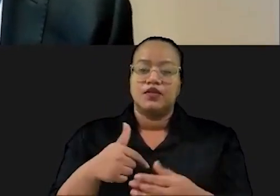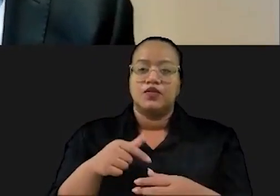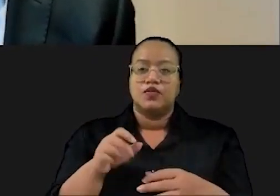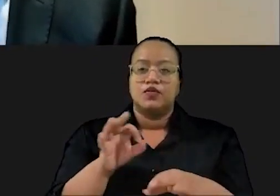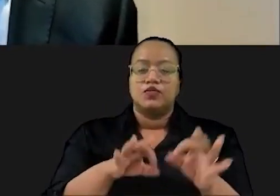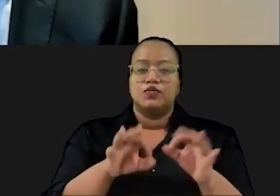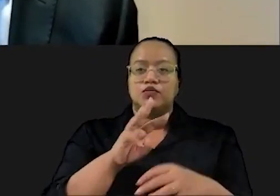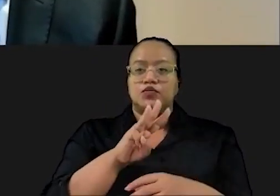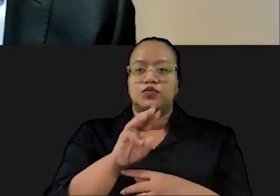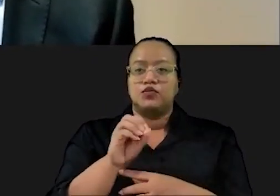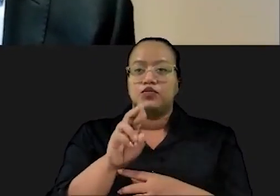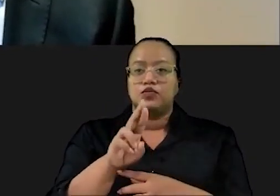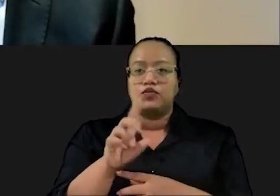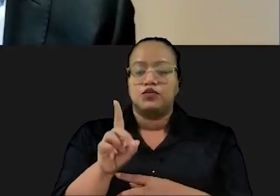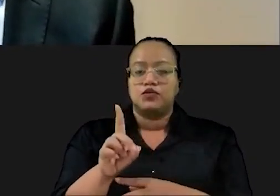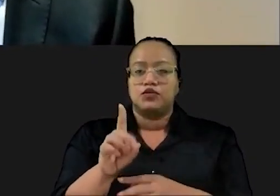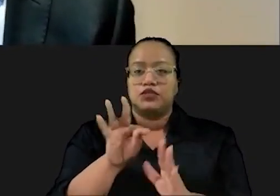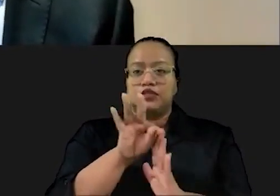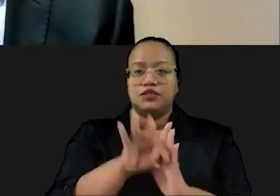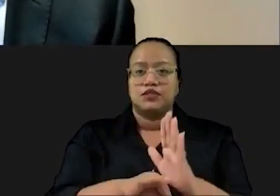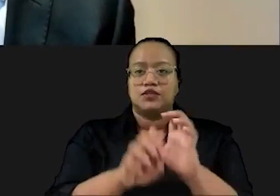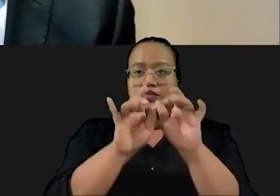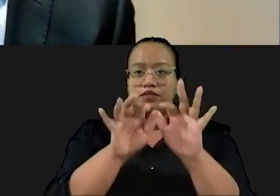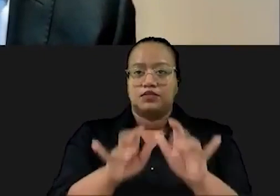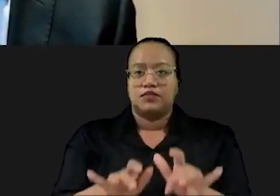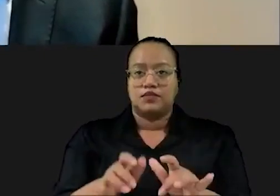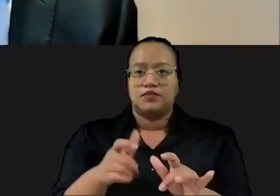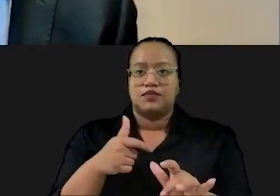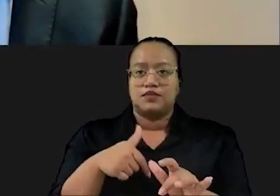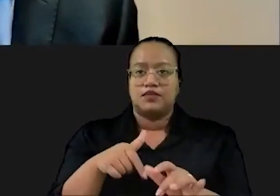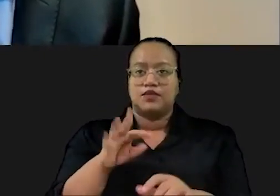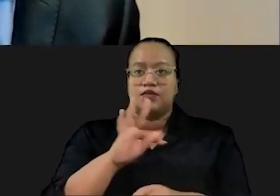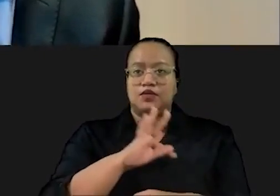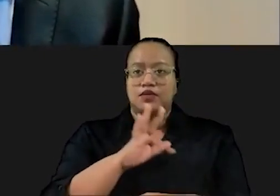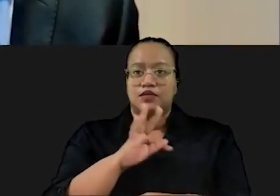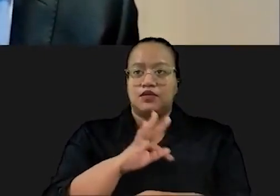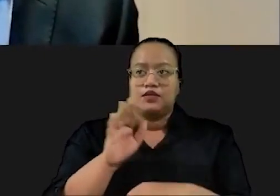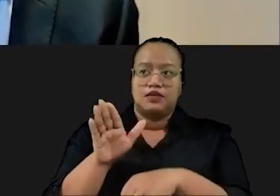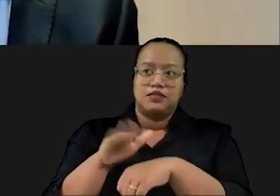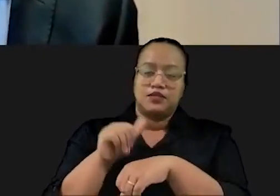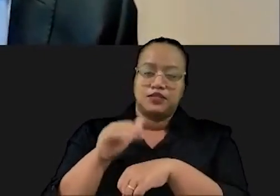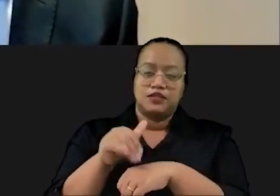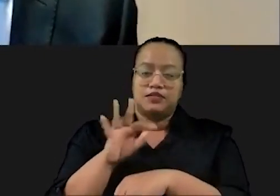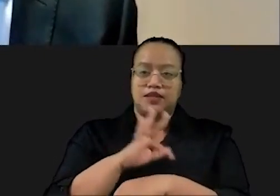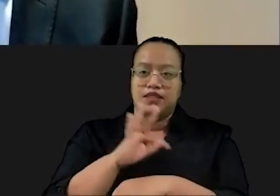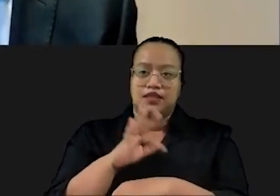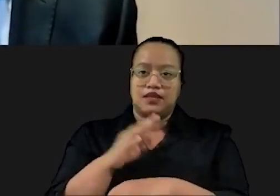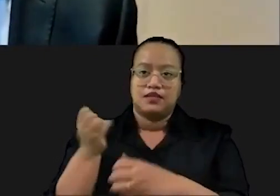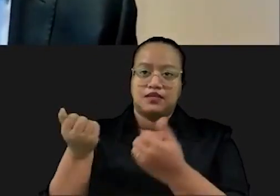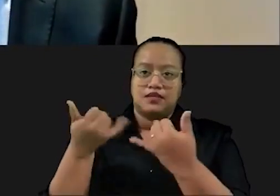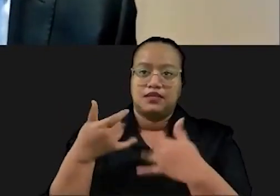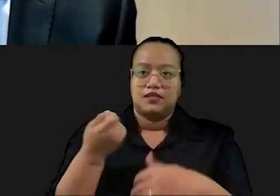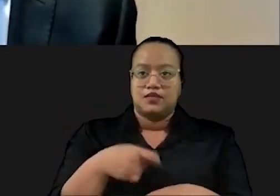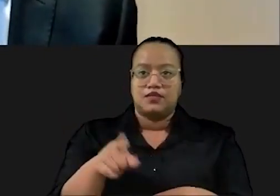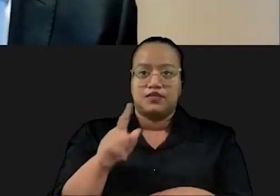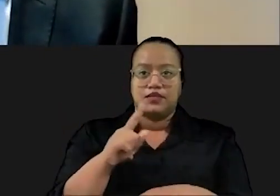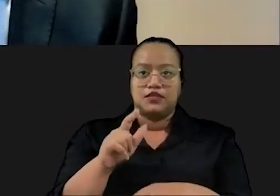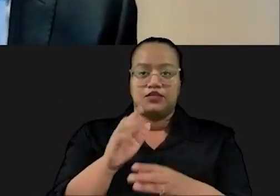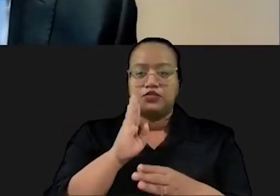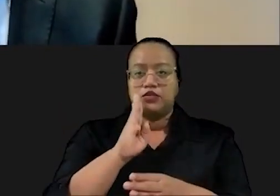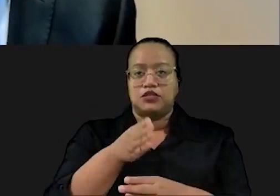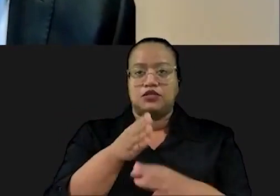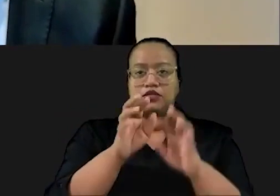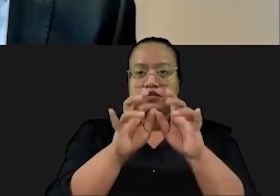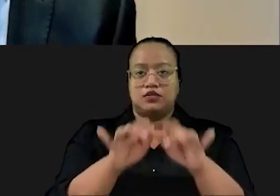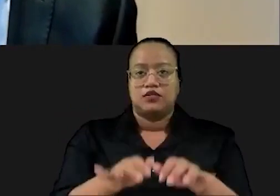texto meu, eu não preciso chamar os técnicos da Microsoft para me ajudarem. Quando eu crio um fluxo no PJE, eu não preciso dos técnicos de TI para